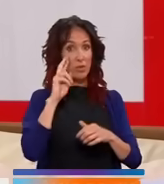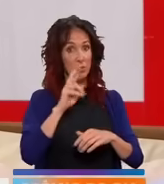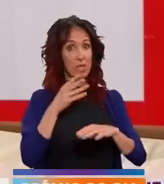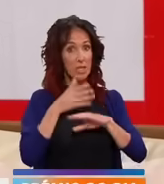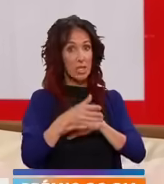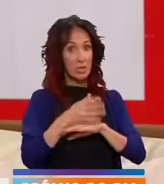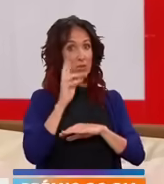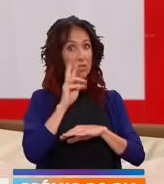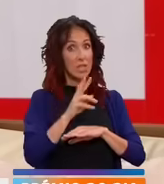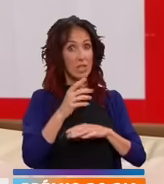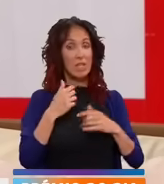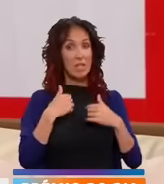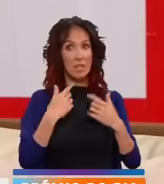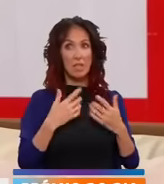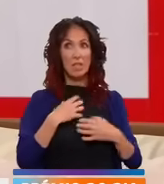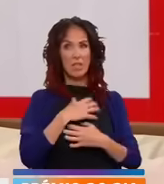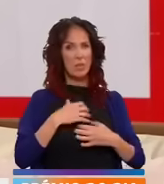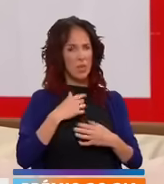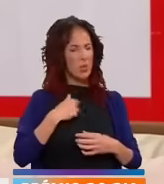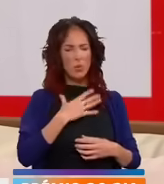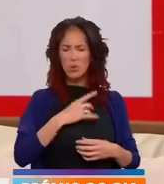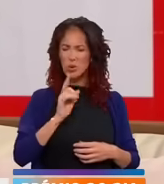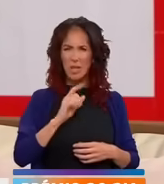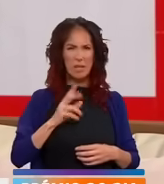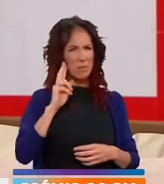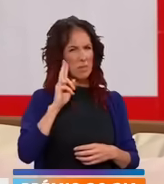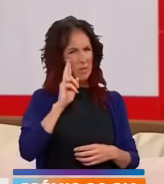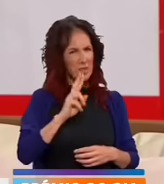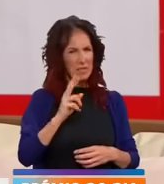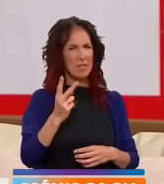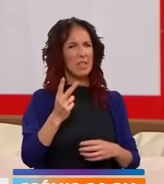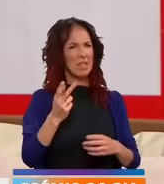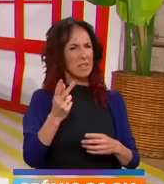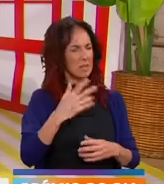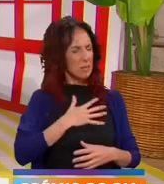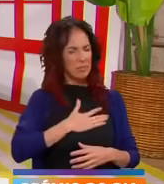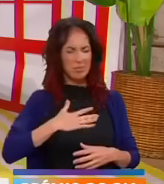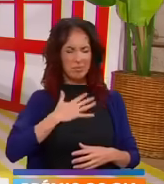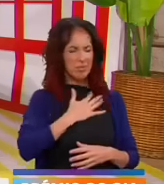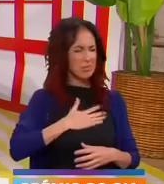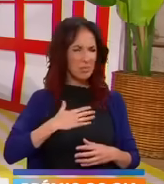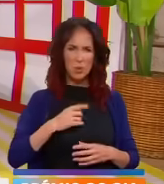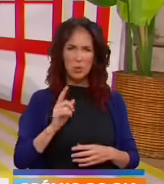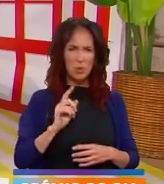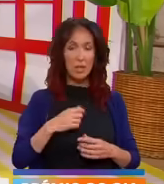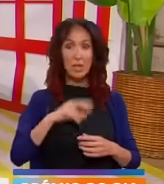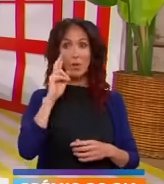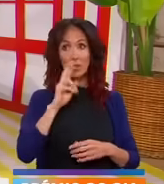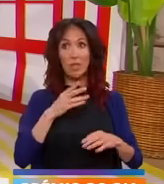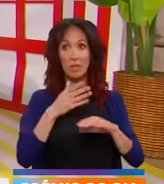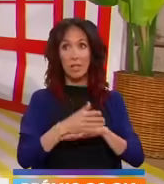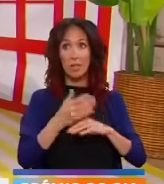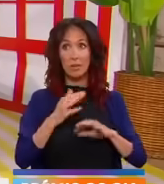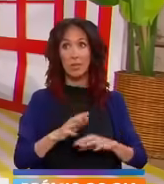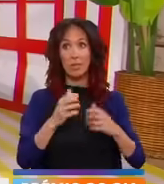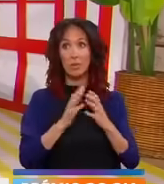foi, foi mesmo incomodou. Foi confrangedor. Sim, e incomodou muito. É assim, eu também vi em direto. Mas sim, todos